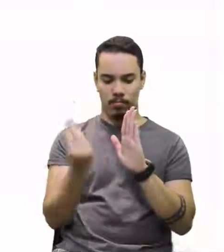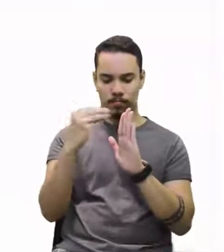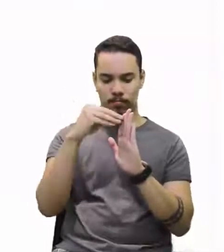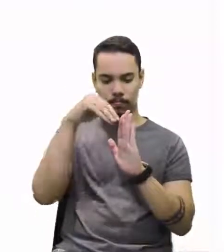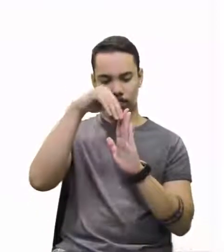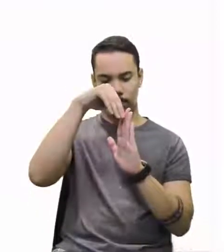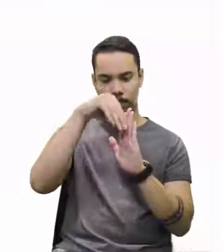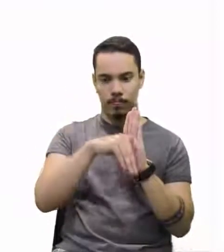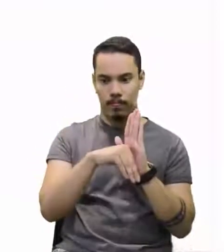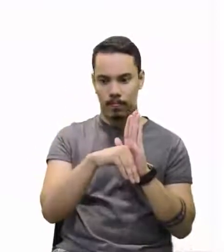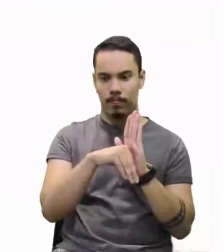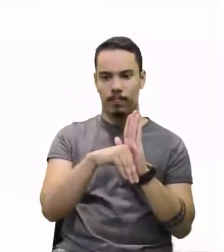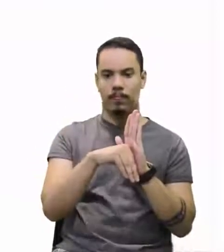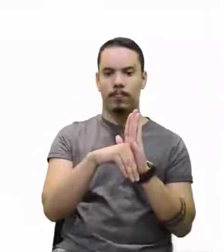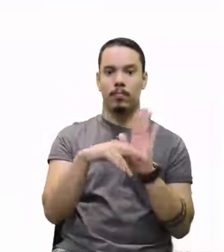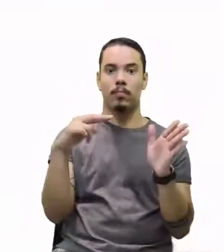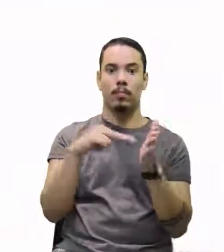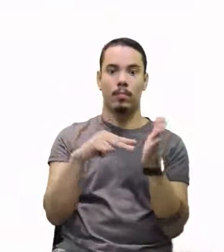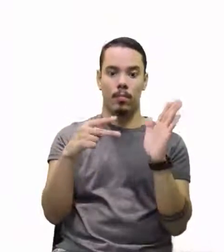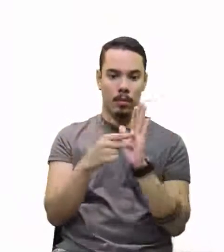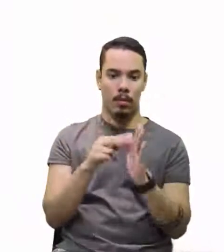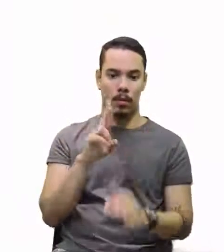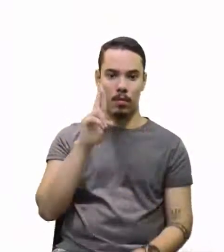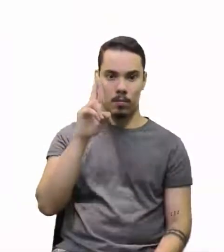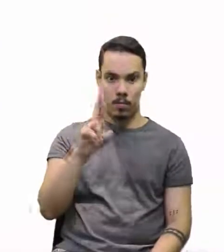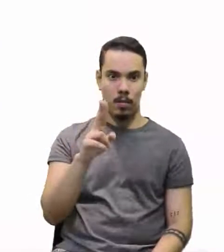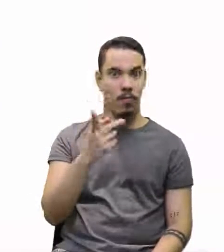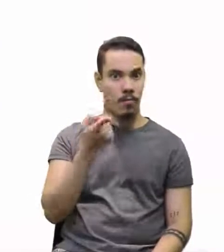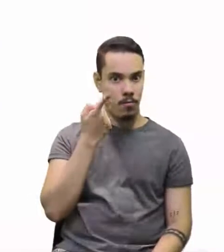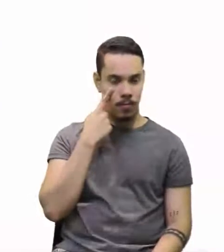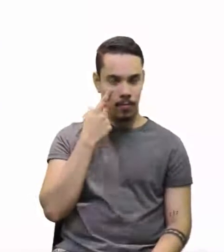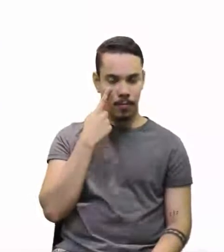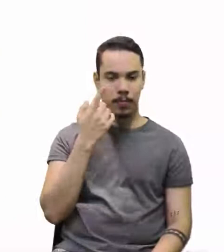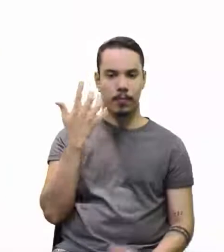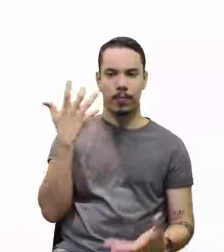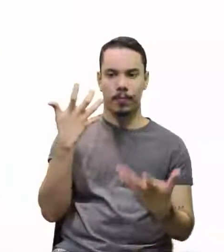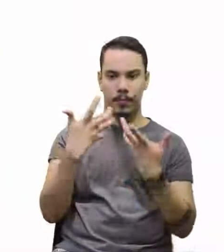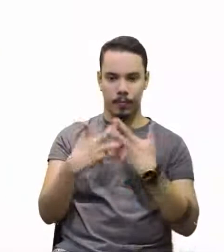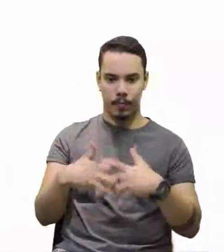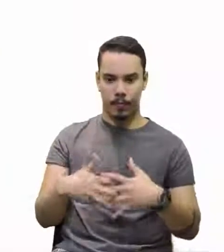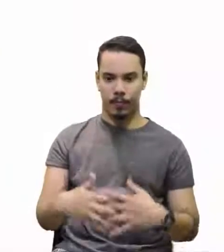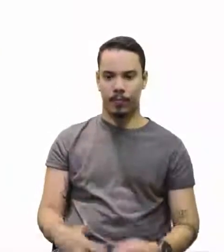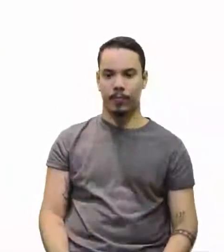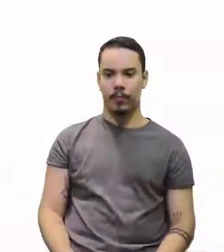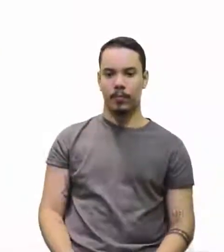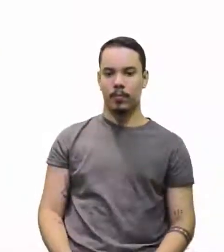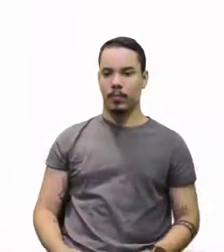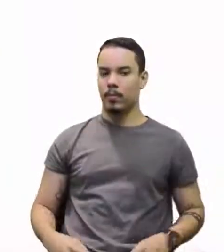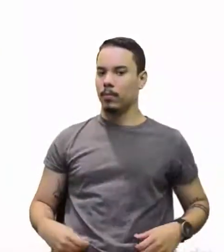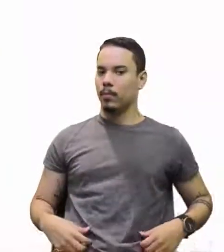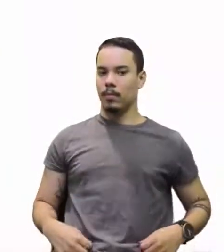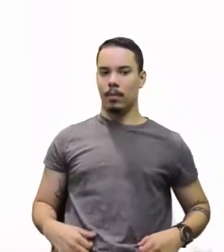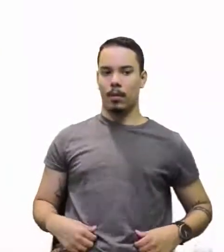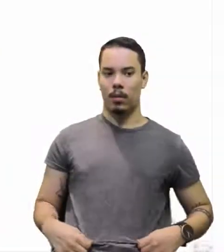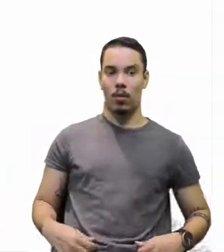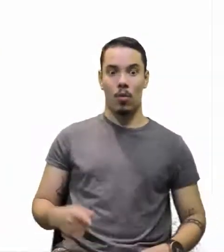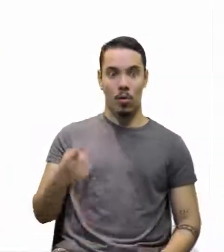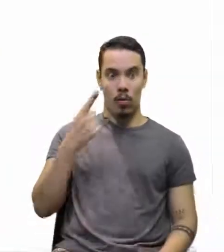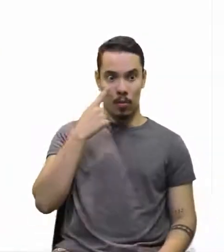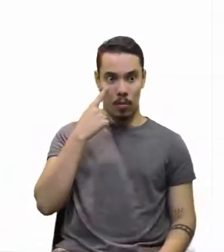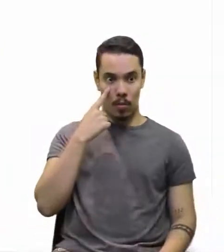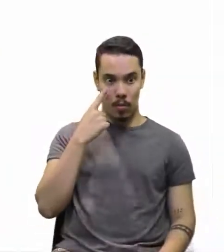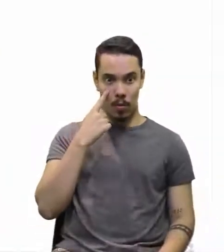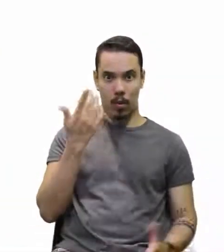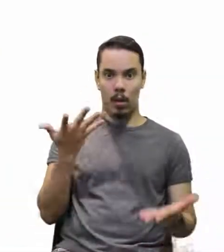a FEM está representada aí. Vamos ver um gráfico agora, como é que funciona o gráfico? Não é mais igual àquele, olha aí, o gráfico